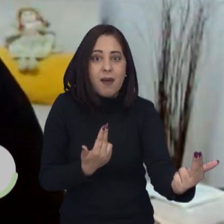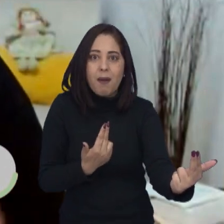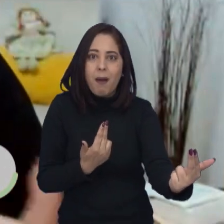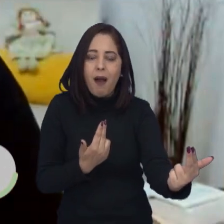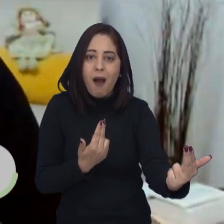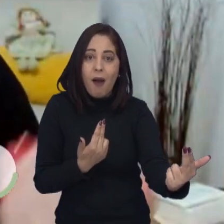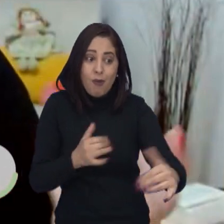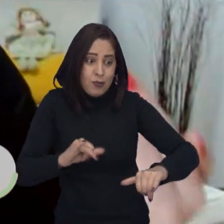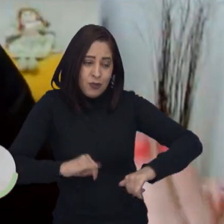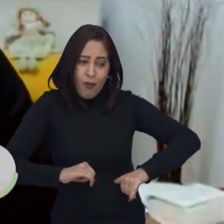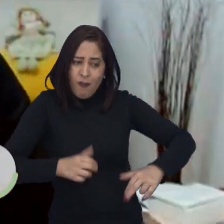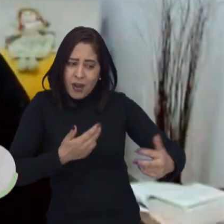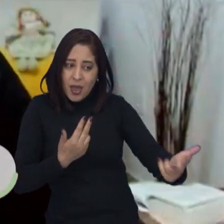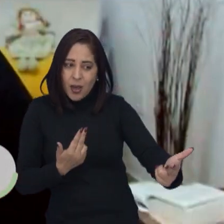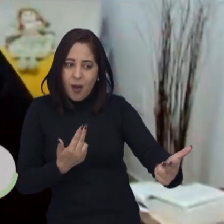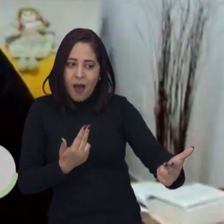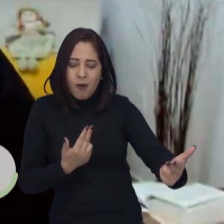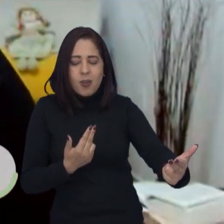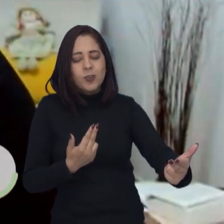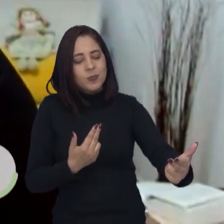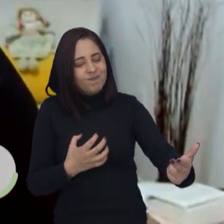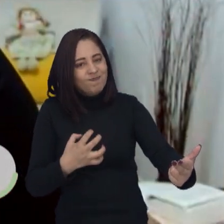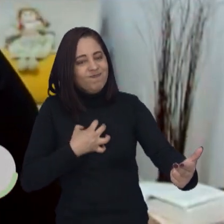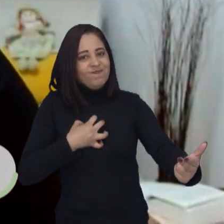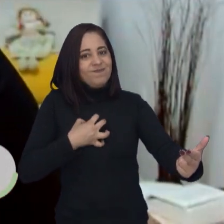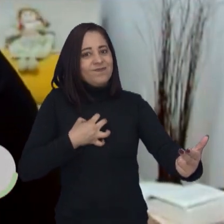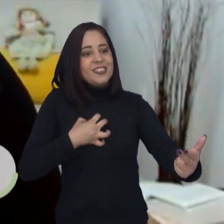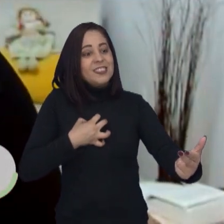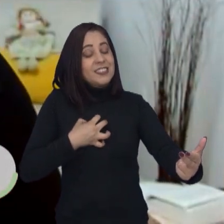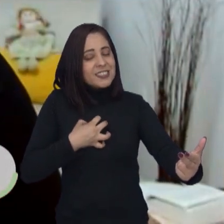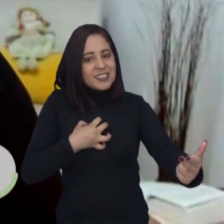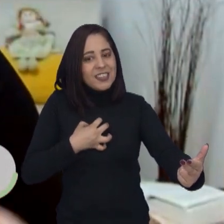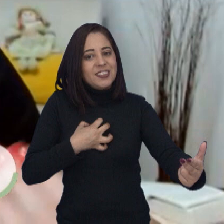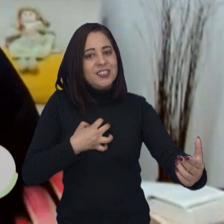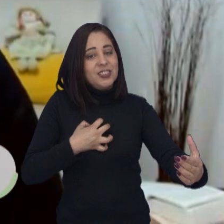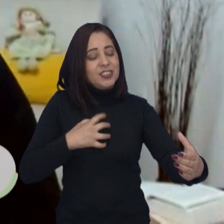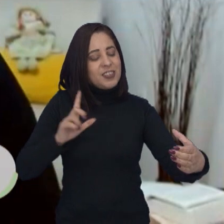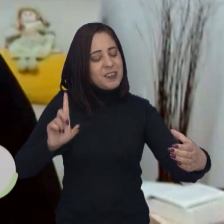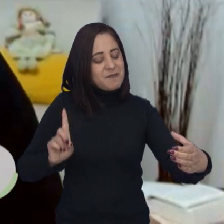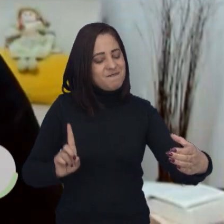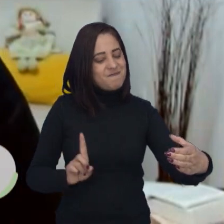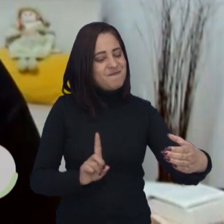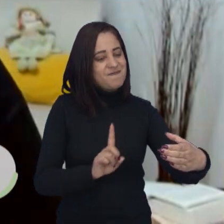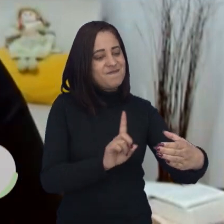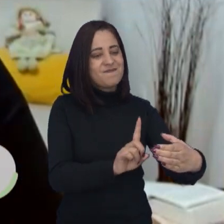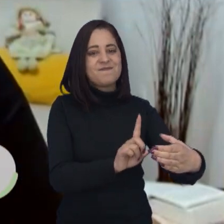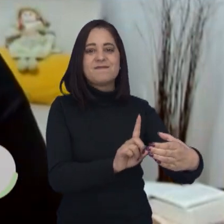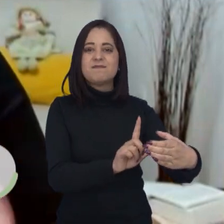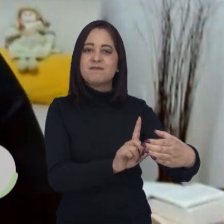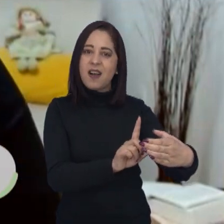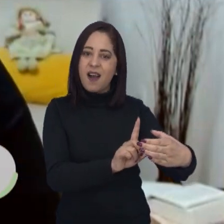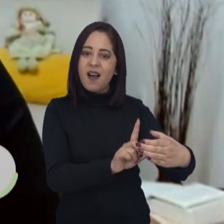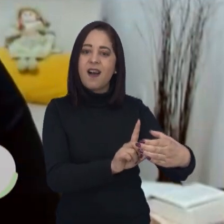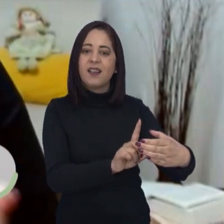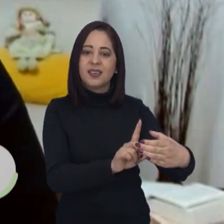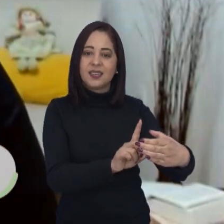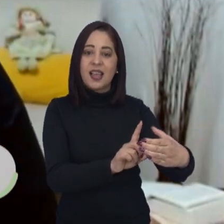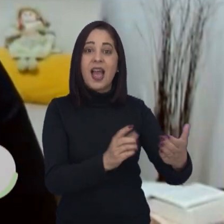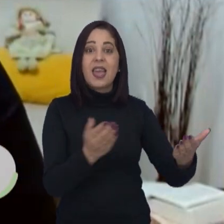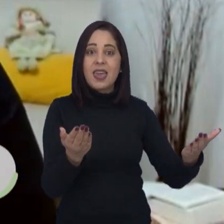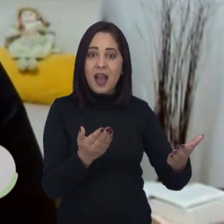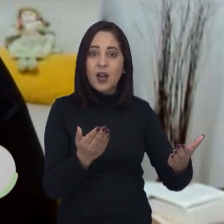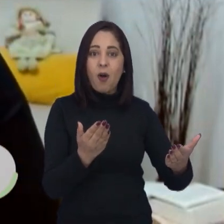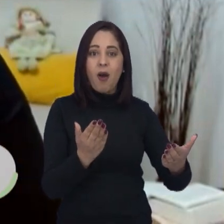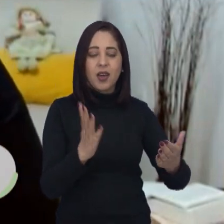única, a gente fica mais protegido e mais disponível para desenvolver e